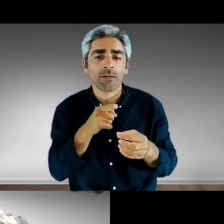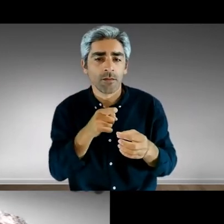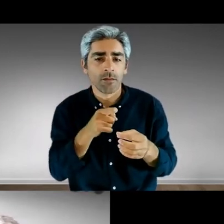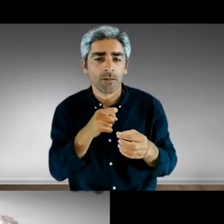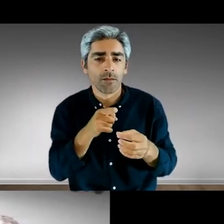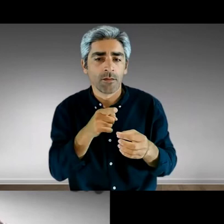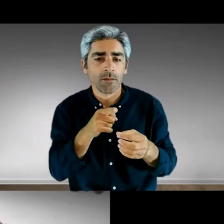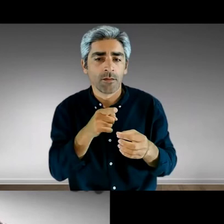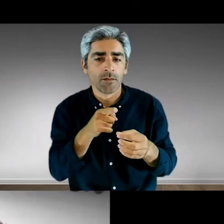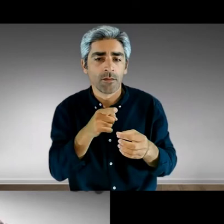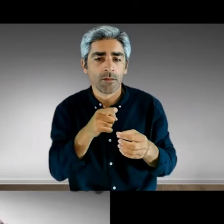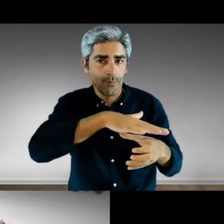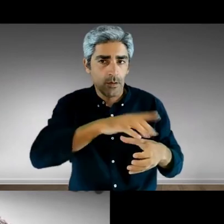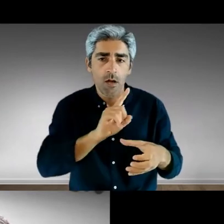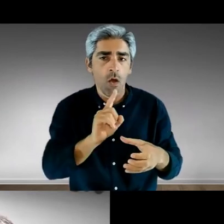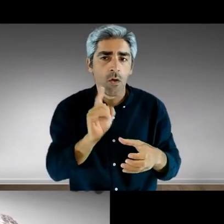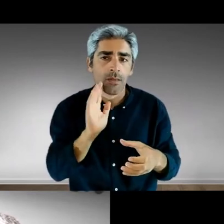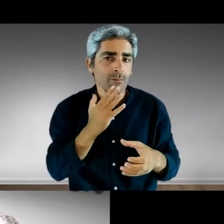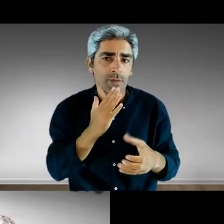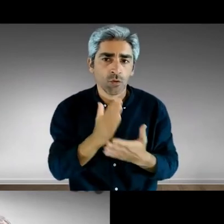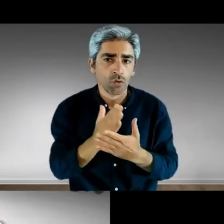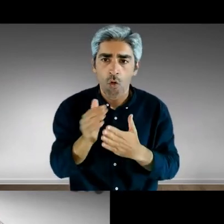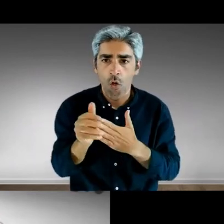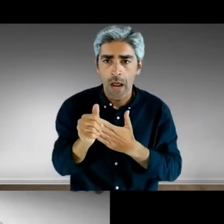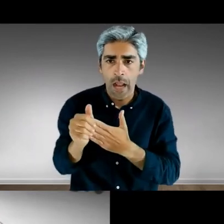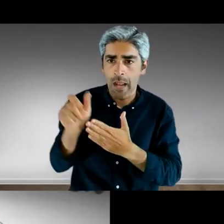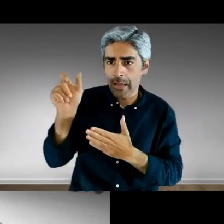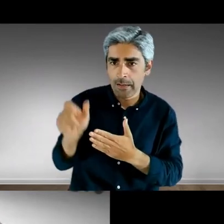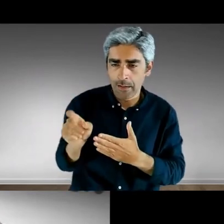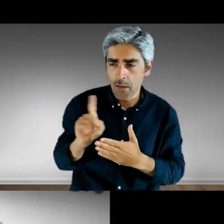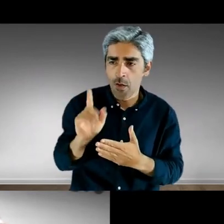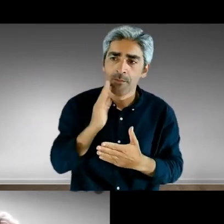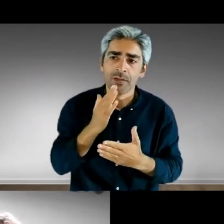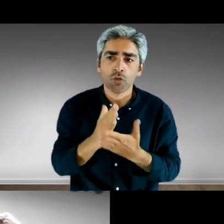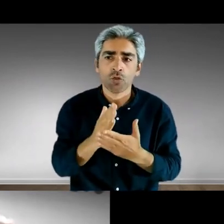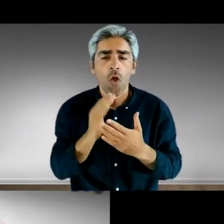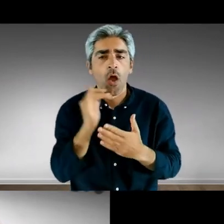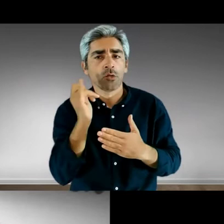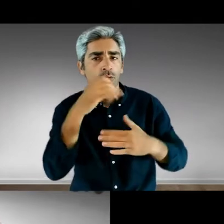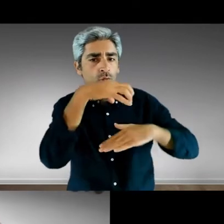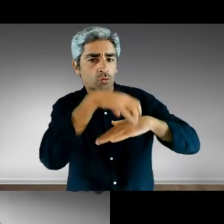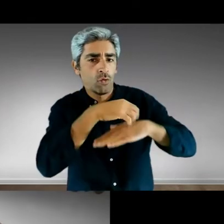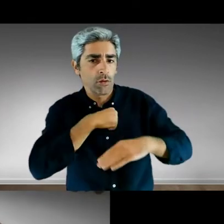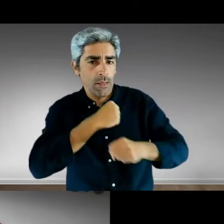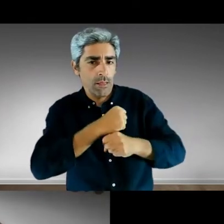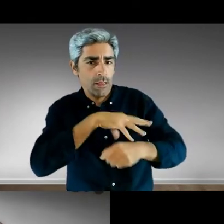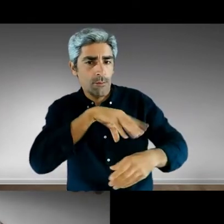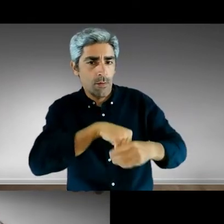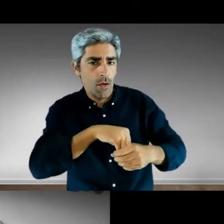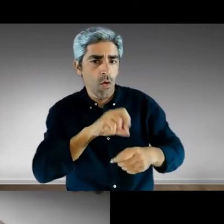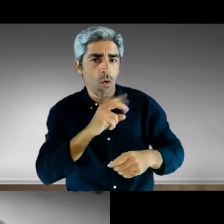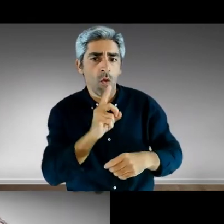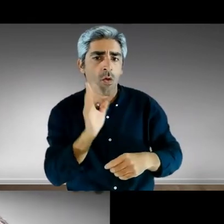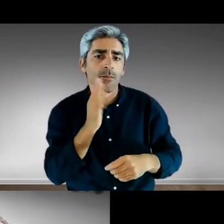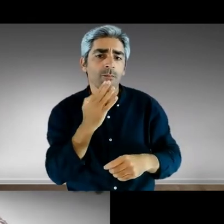da equipa, não que depende unicamente do líder, não que depende unicamente da organização onde nós estamos, ou que não depende